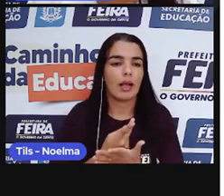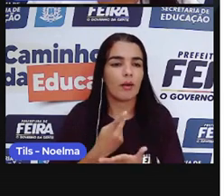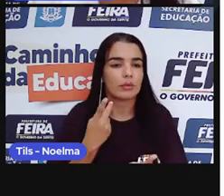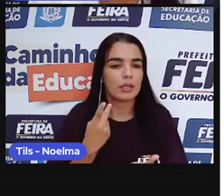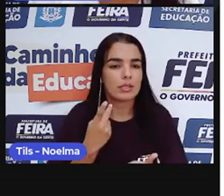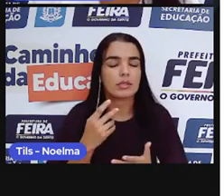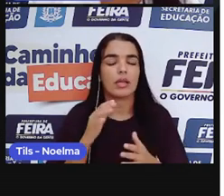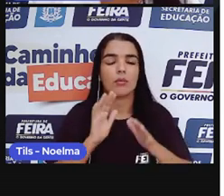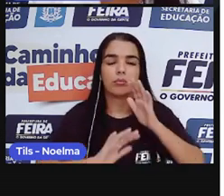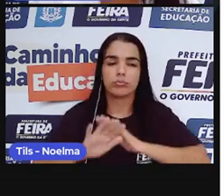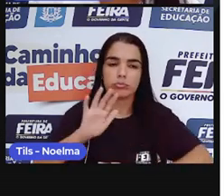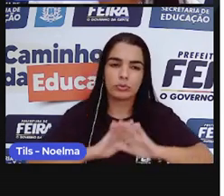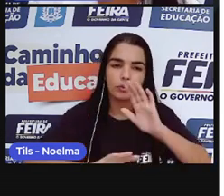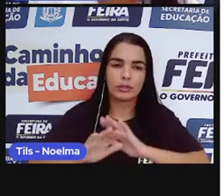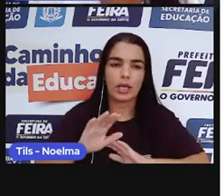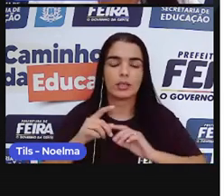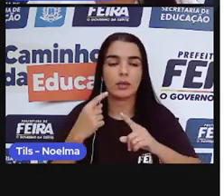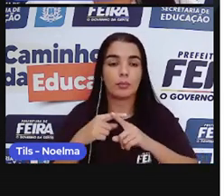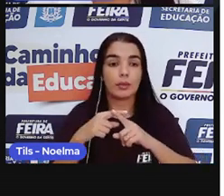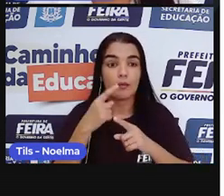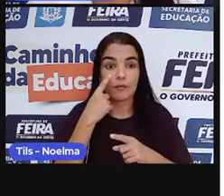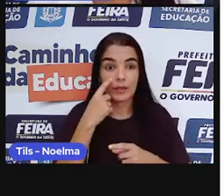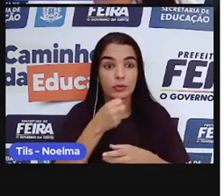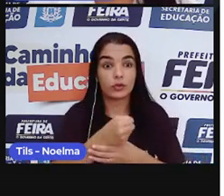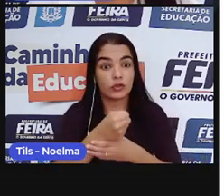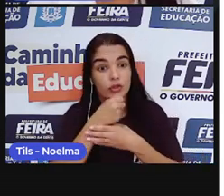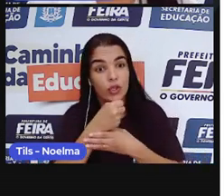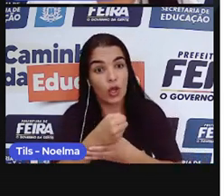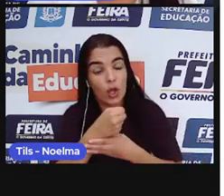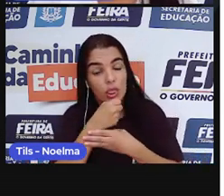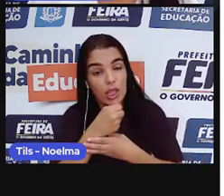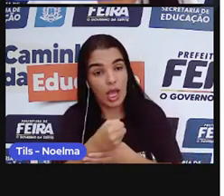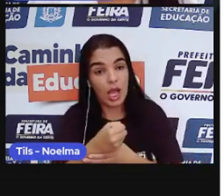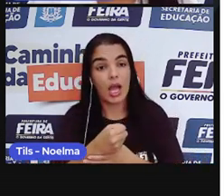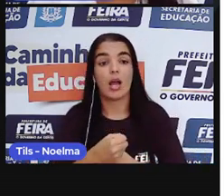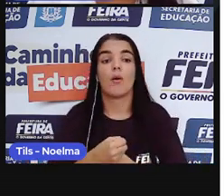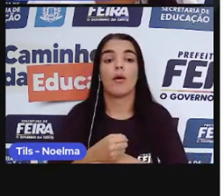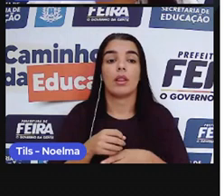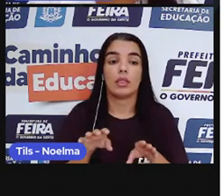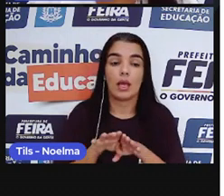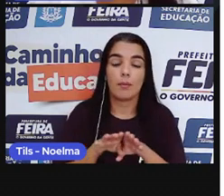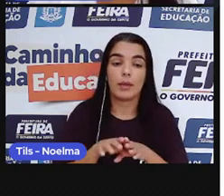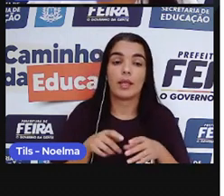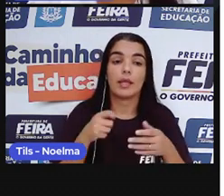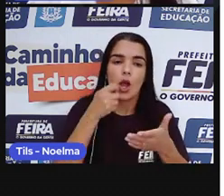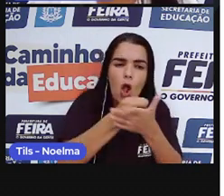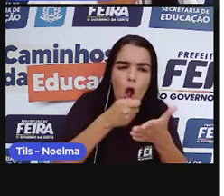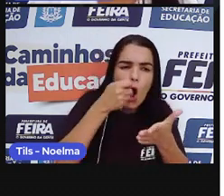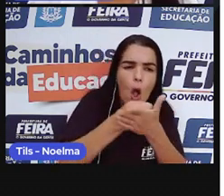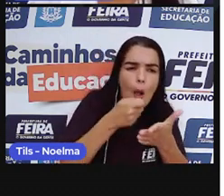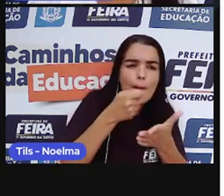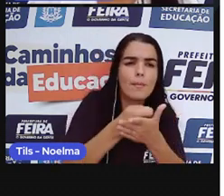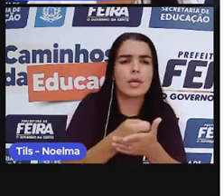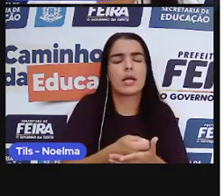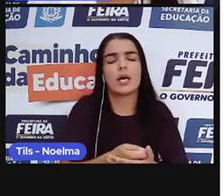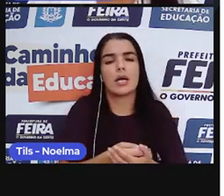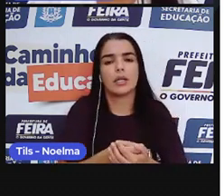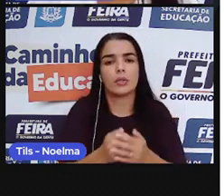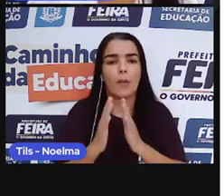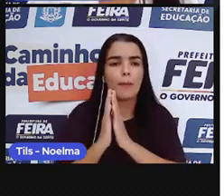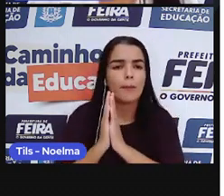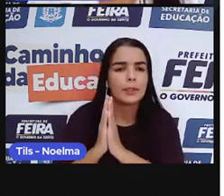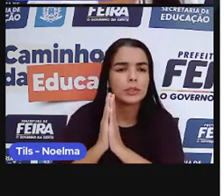nossos jornais para quem está acompanhando aí hoje, né? E se cobra bastante ações